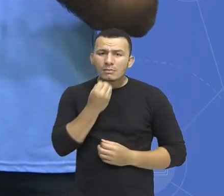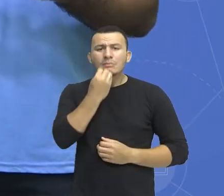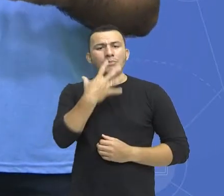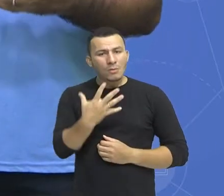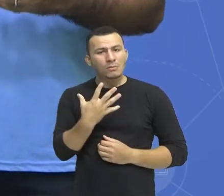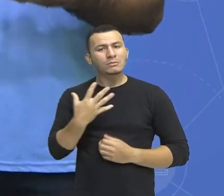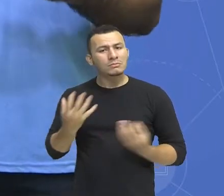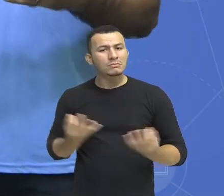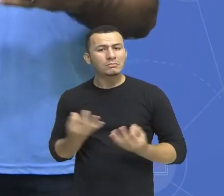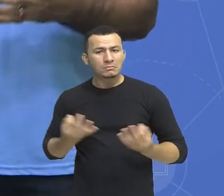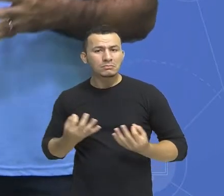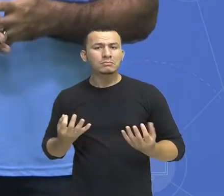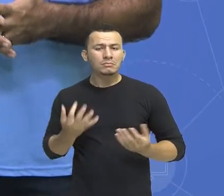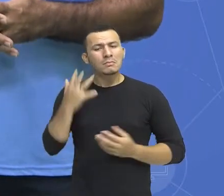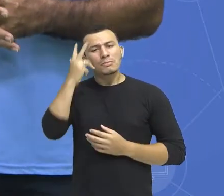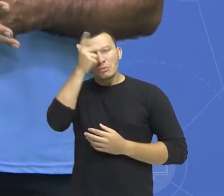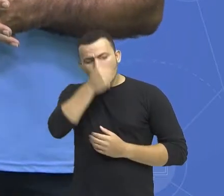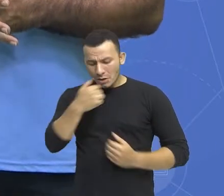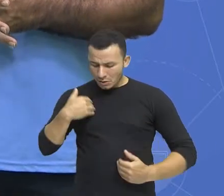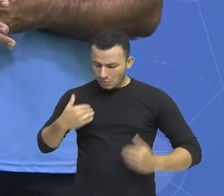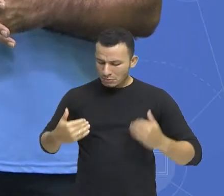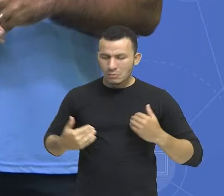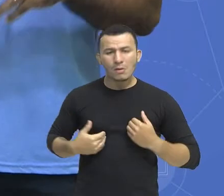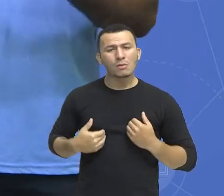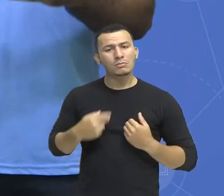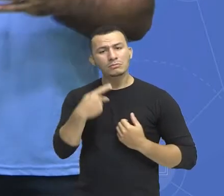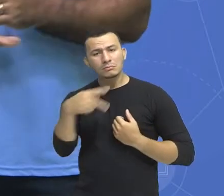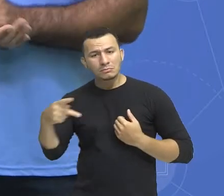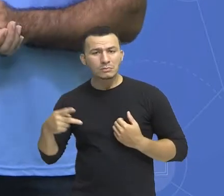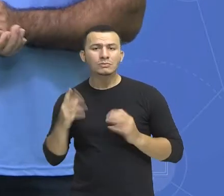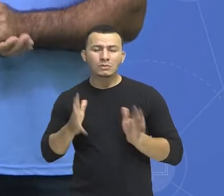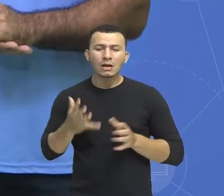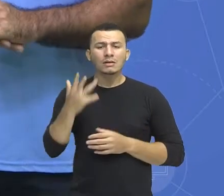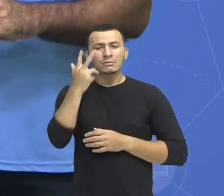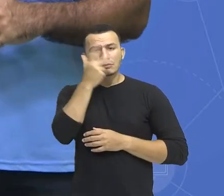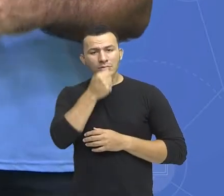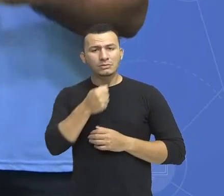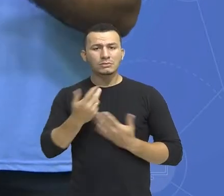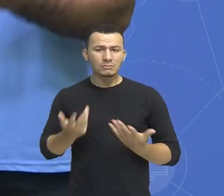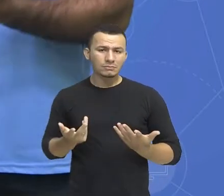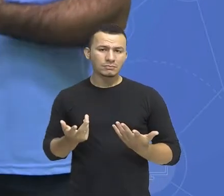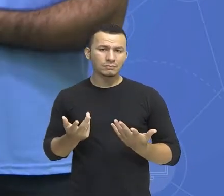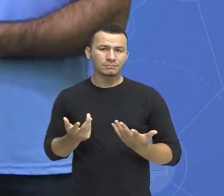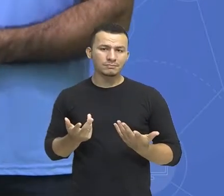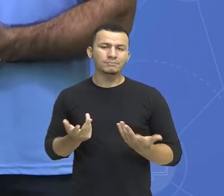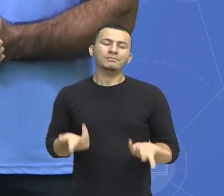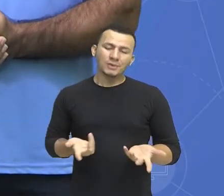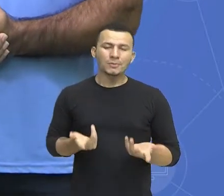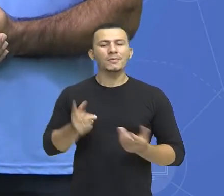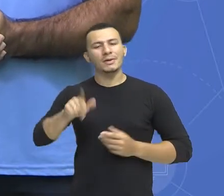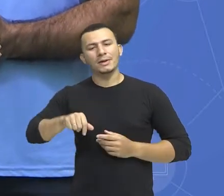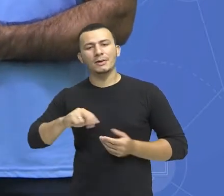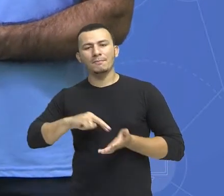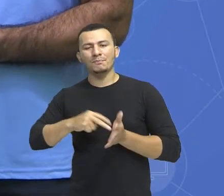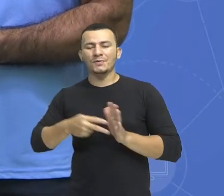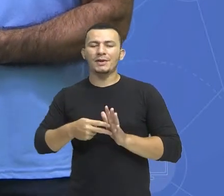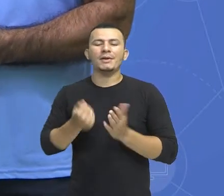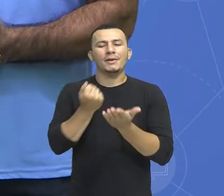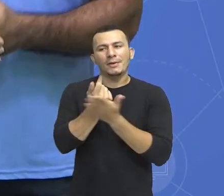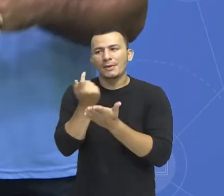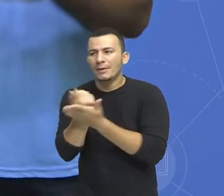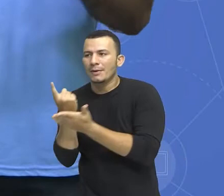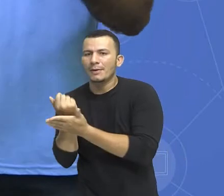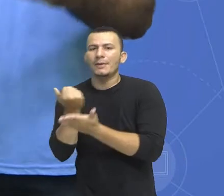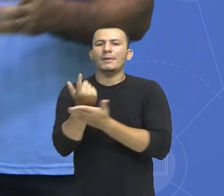tem um corpo que é bonito do seu próprio modo, Então, isso também acaba sendo uma forma de consumismo,